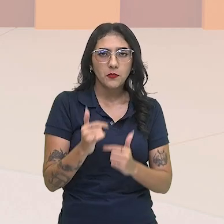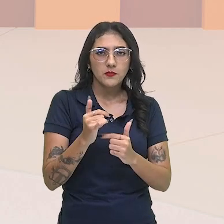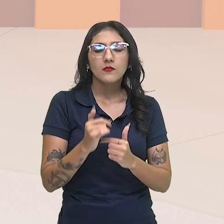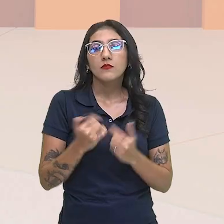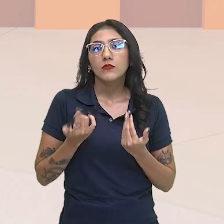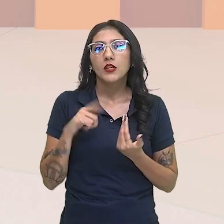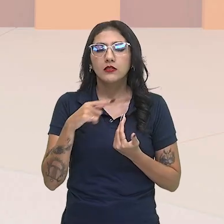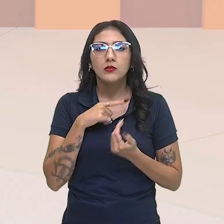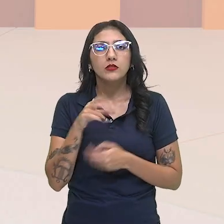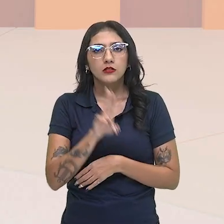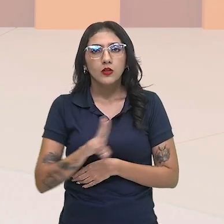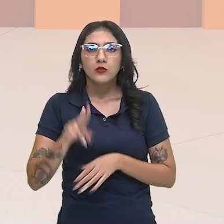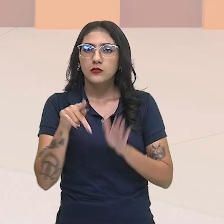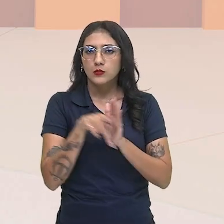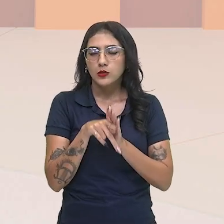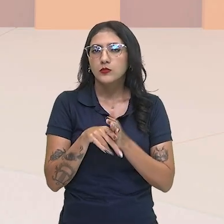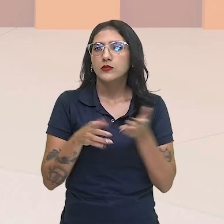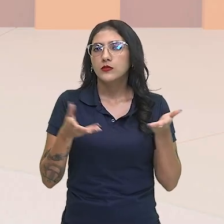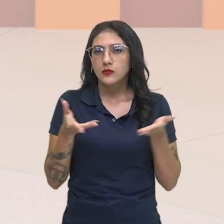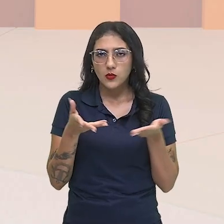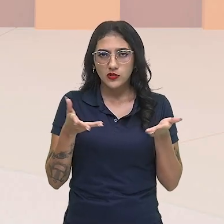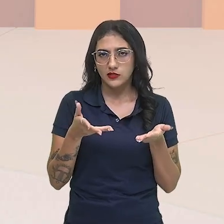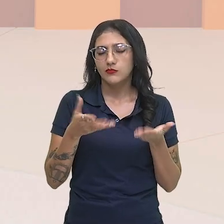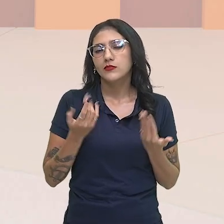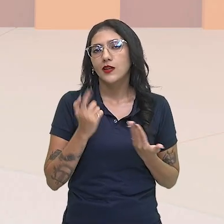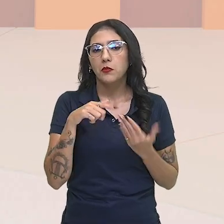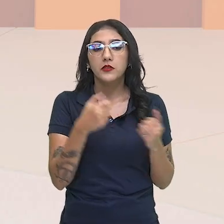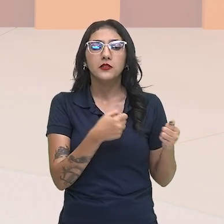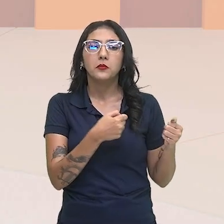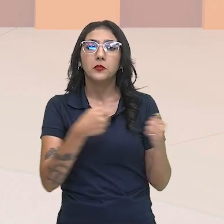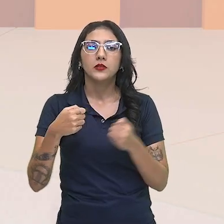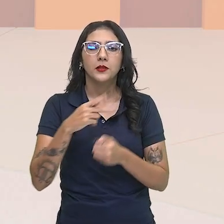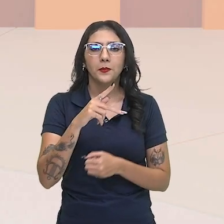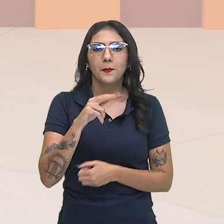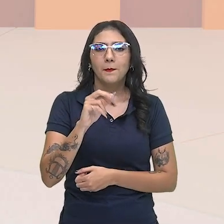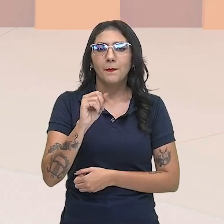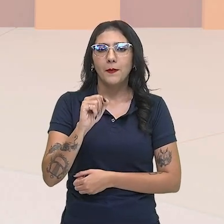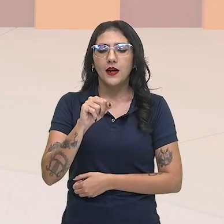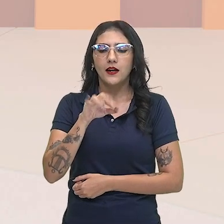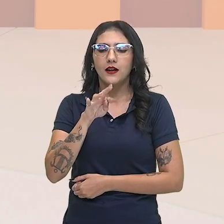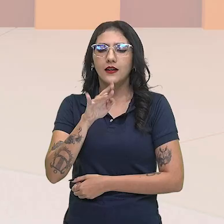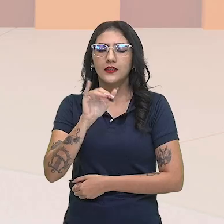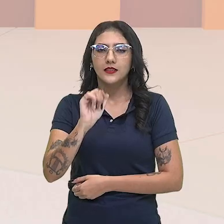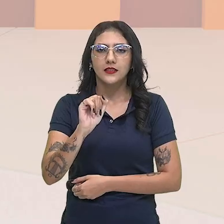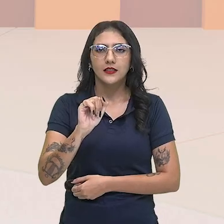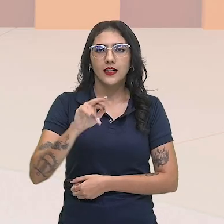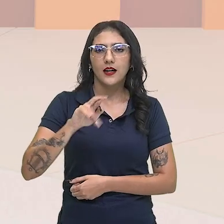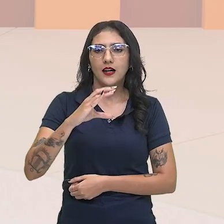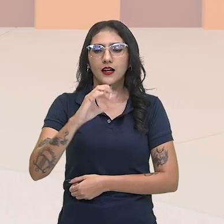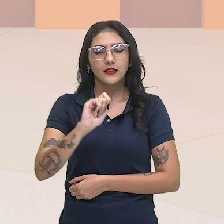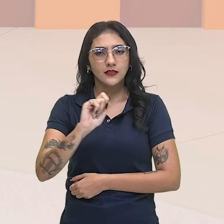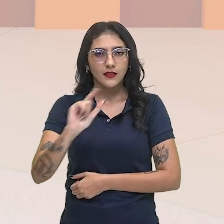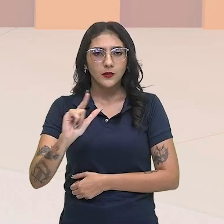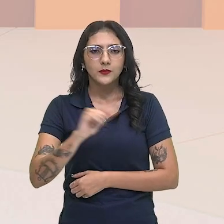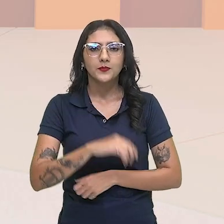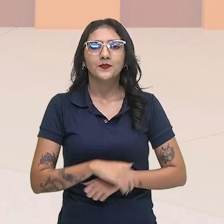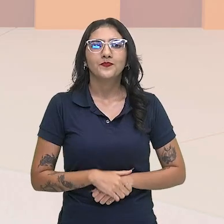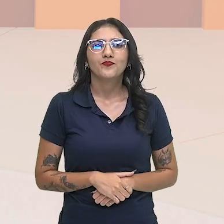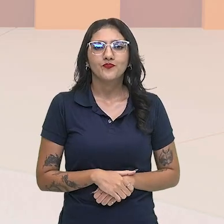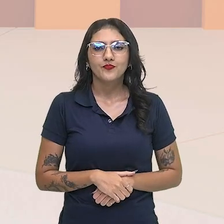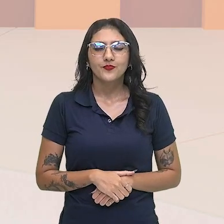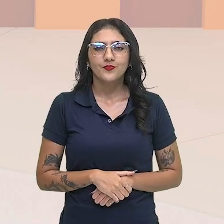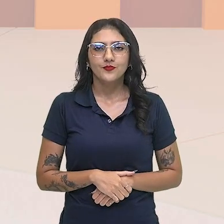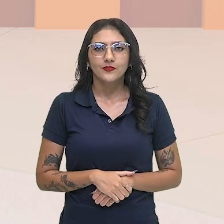faz até os dias de hoje. Então, esse é o poder chamado de patriarcal, não é isso? E aí o poder carismático, não é